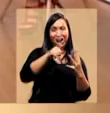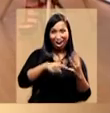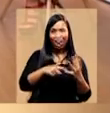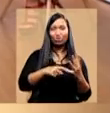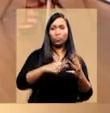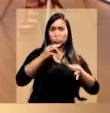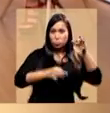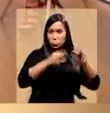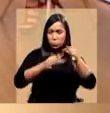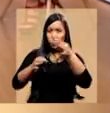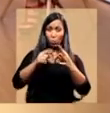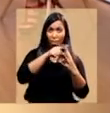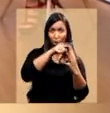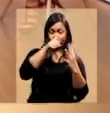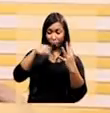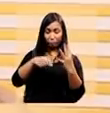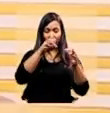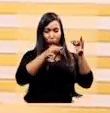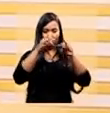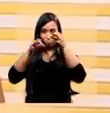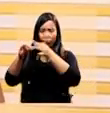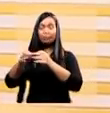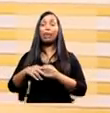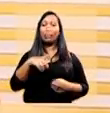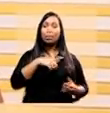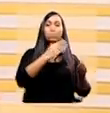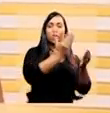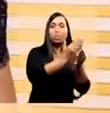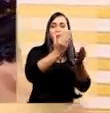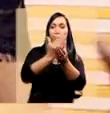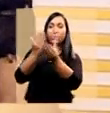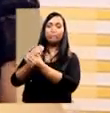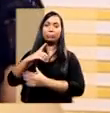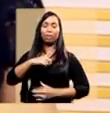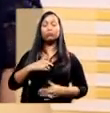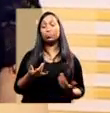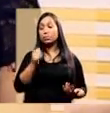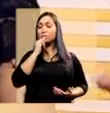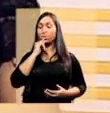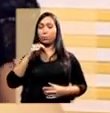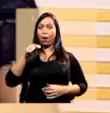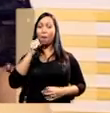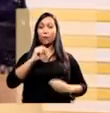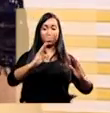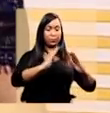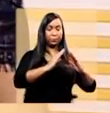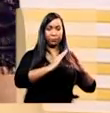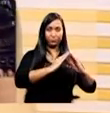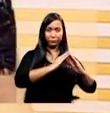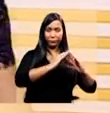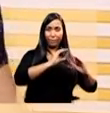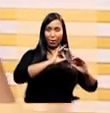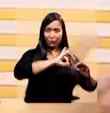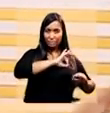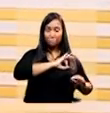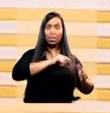4 varas. Então, ela tem os processos. Ela vai na DDM, denuncia